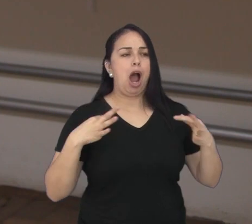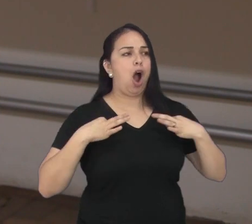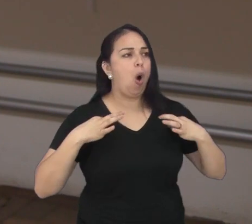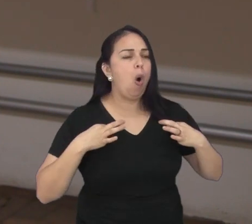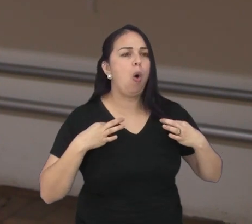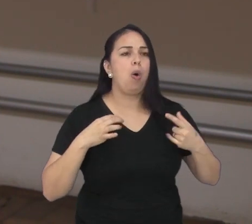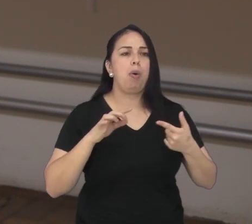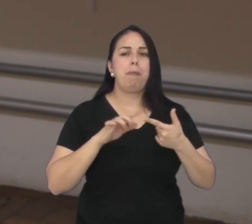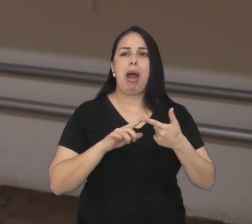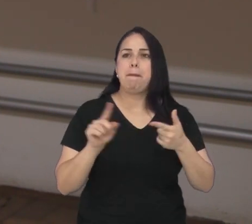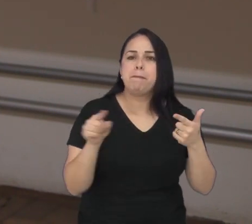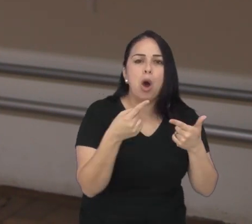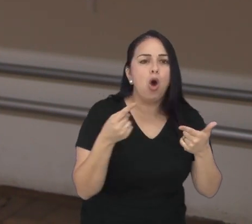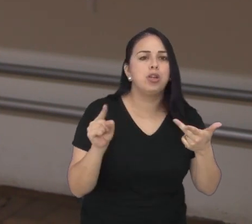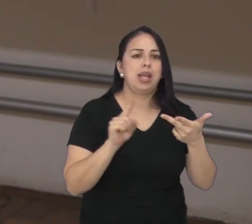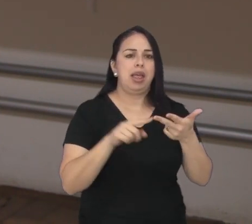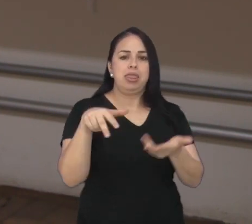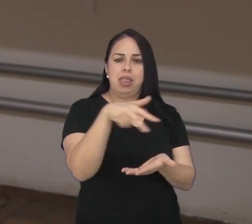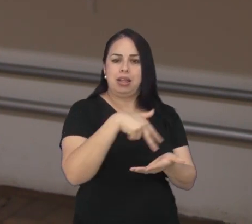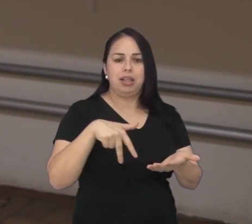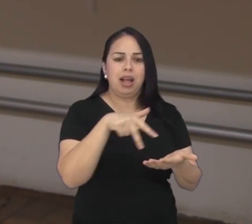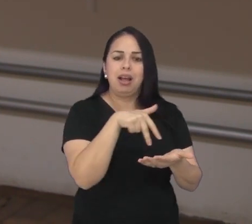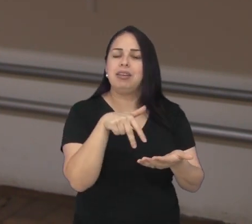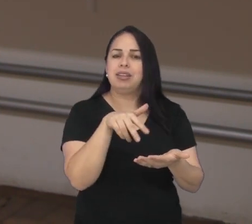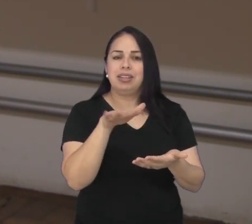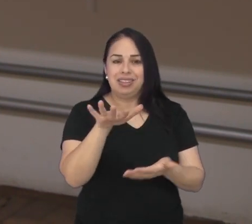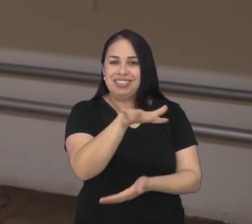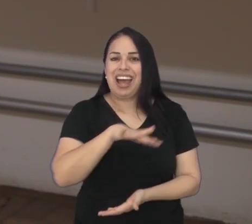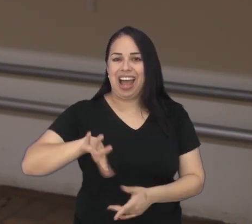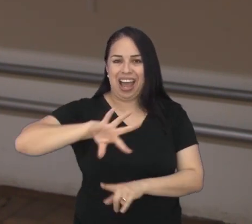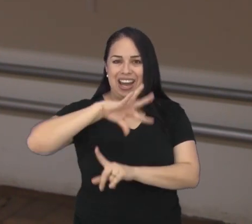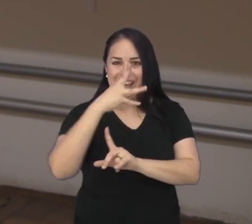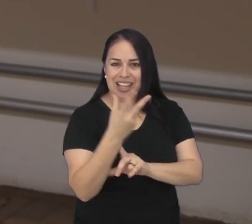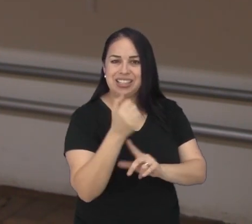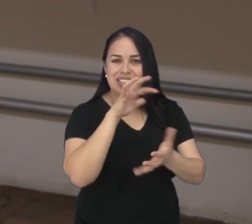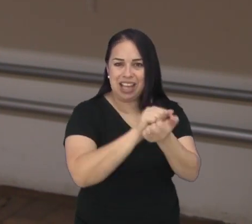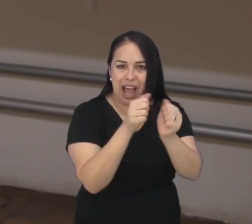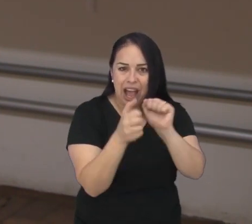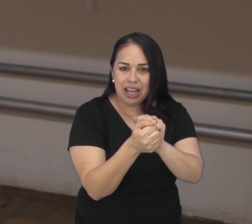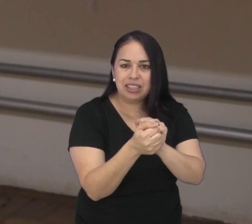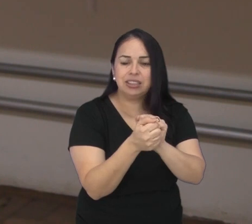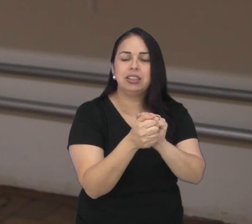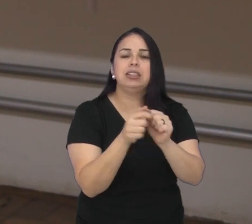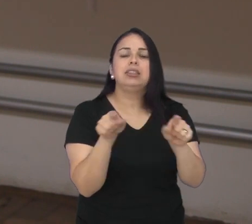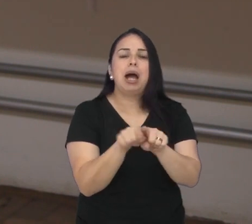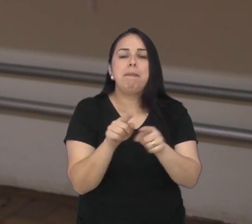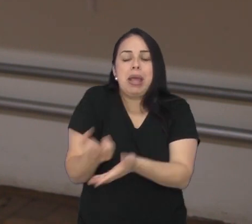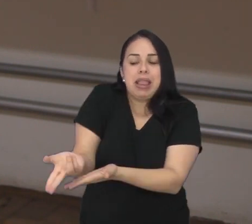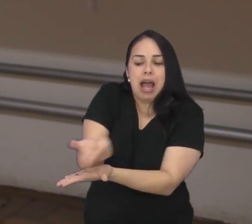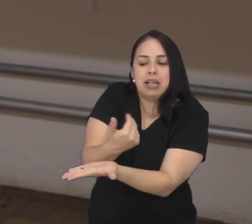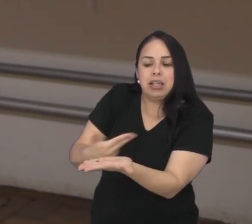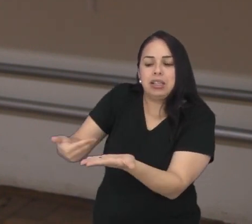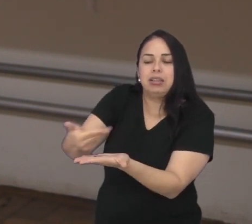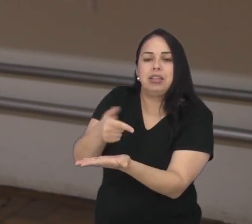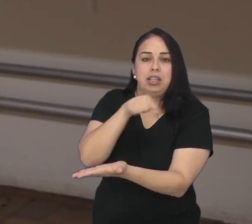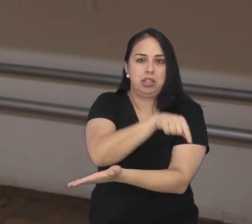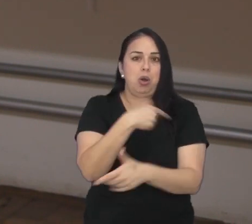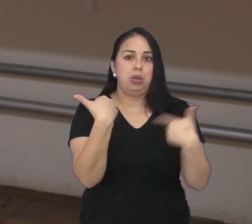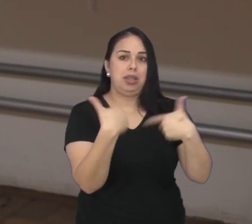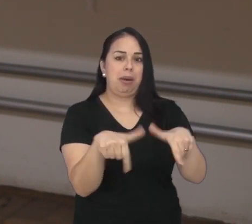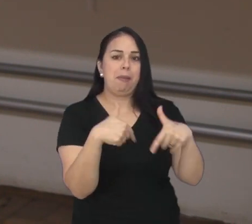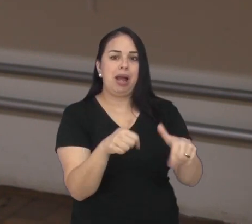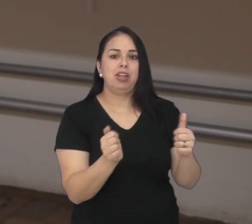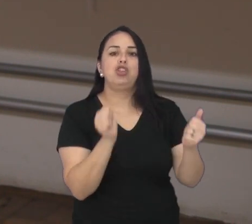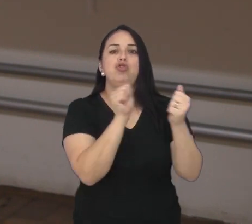cenário, figurino, para música, para dança, toda essa área que eu também, fora a parte de desenho e pintura,